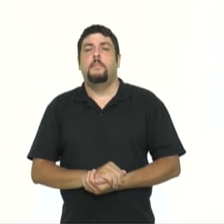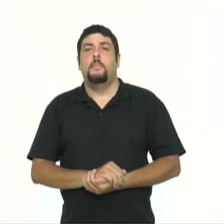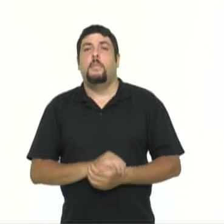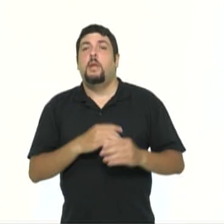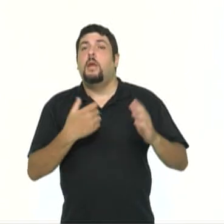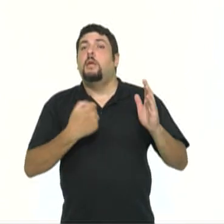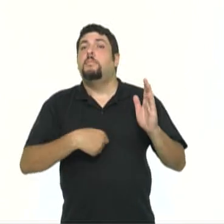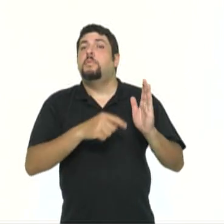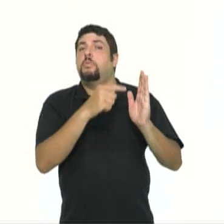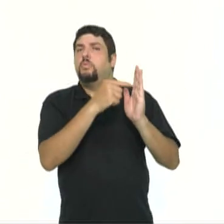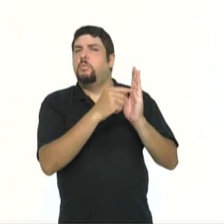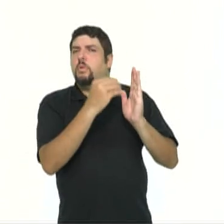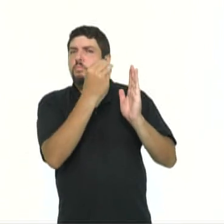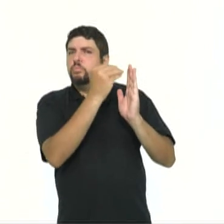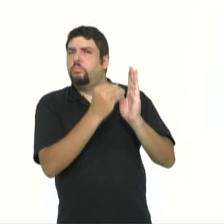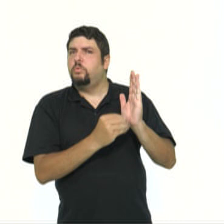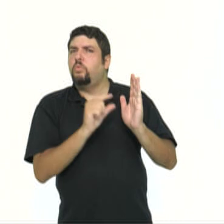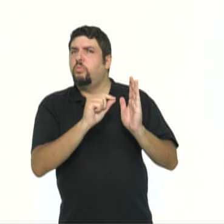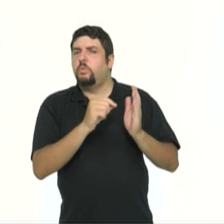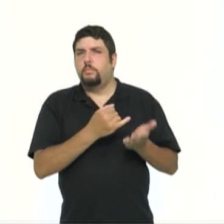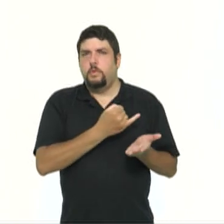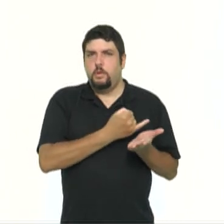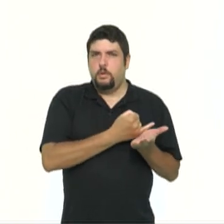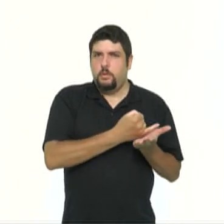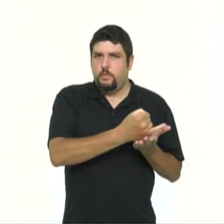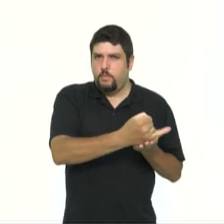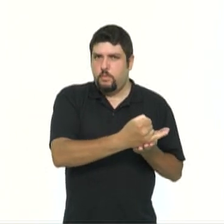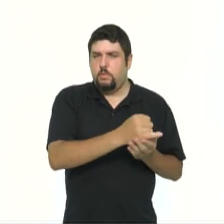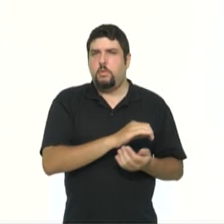uma introdução, um